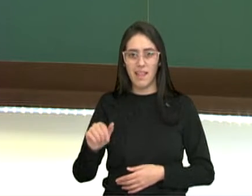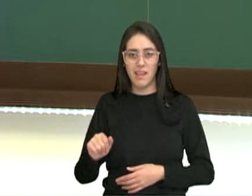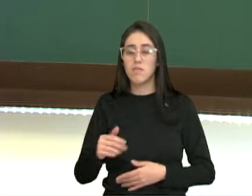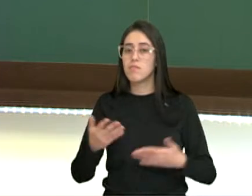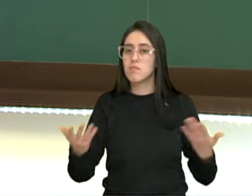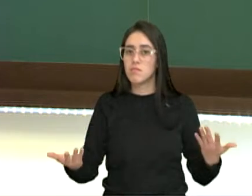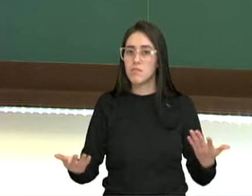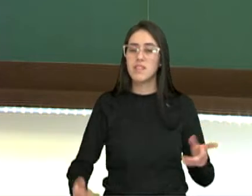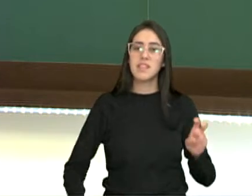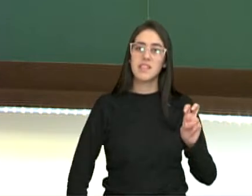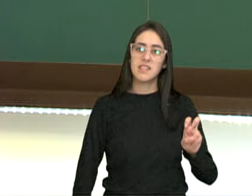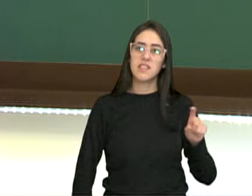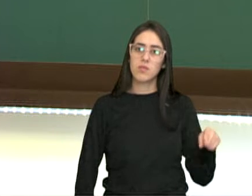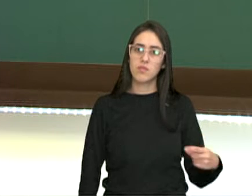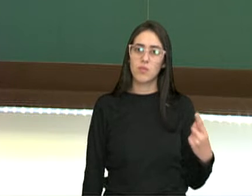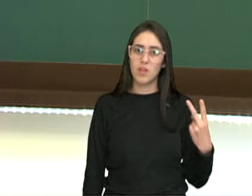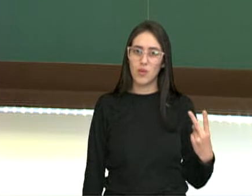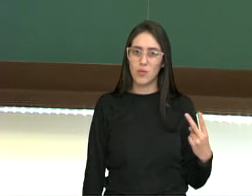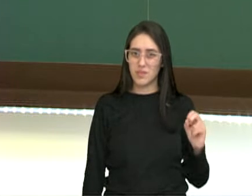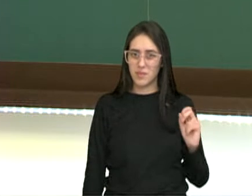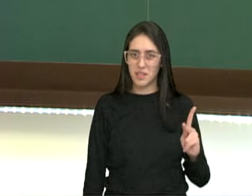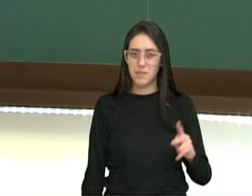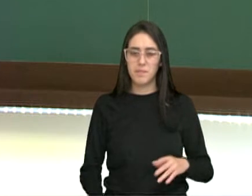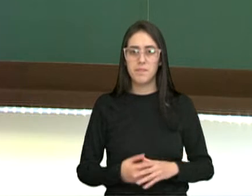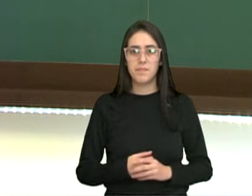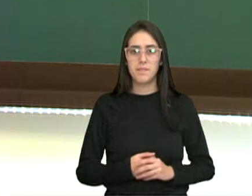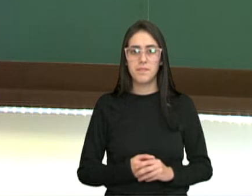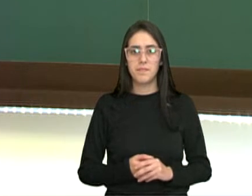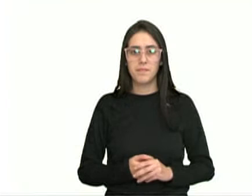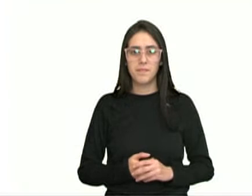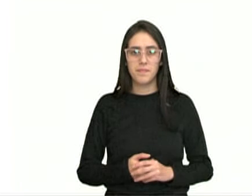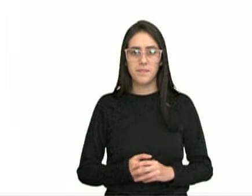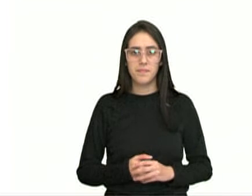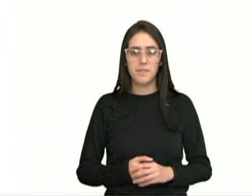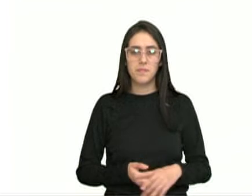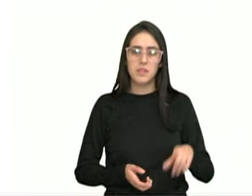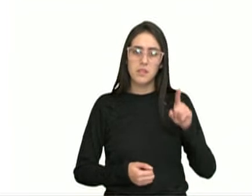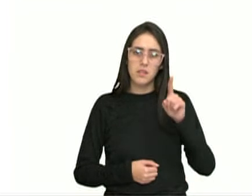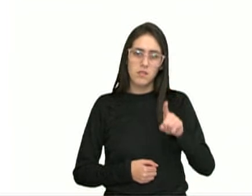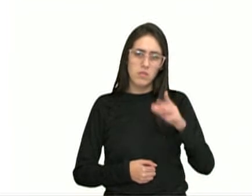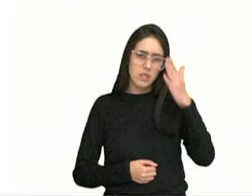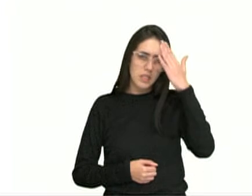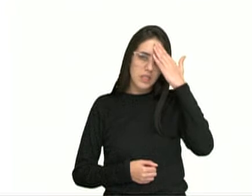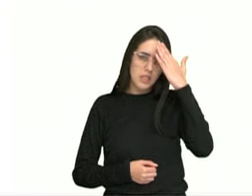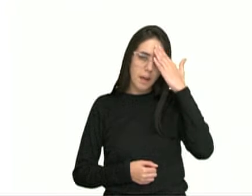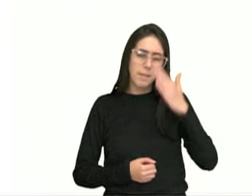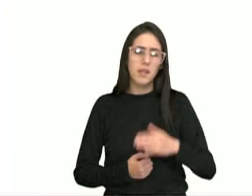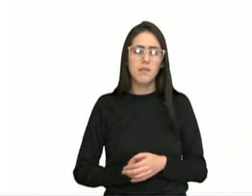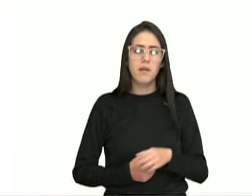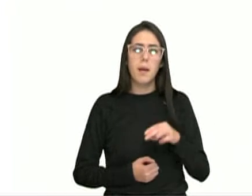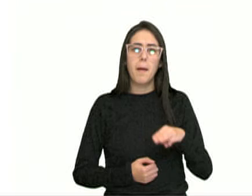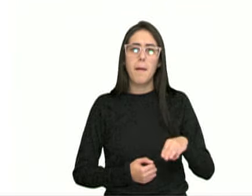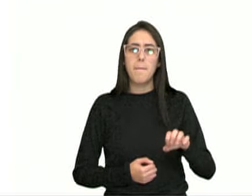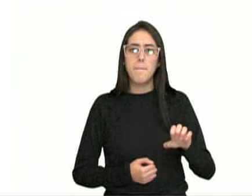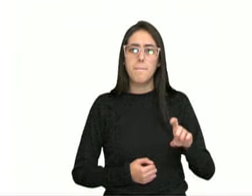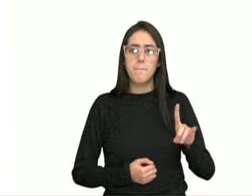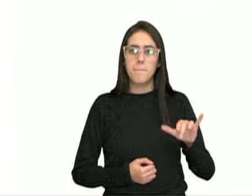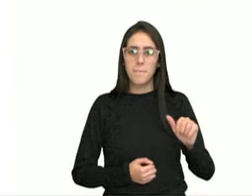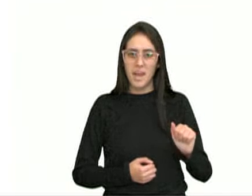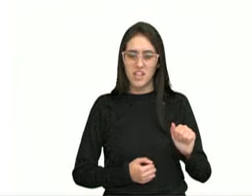de 5,2, ok? Você sabia que a média